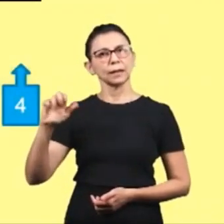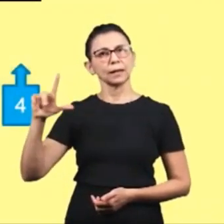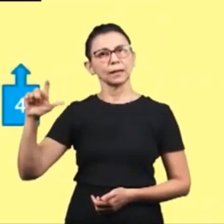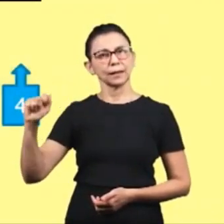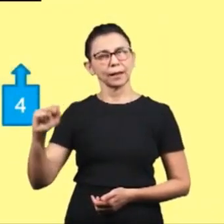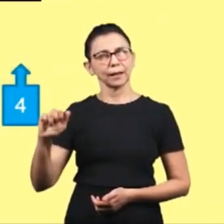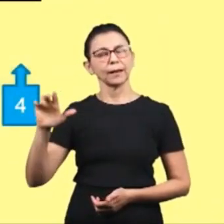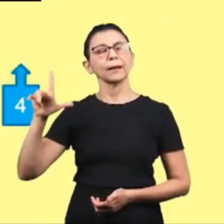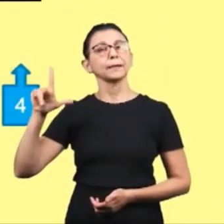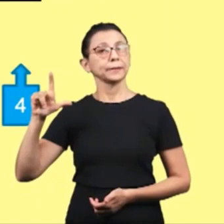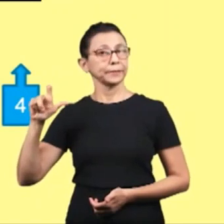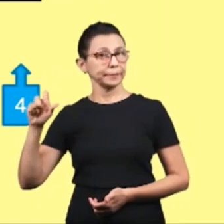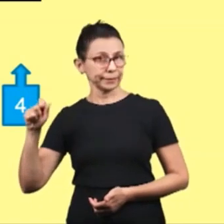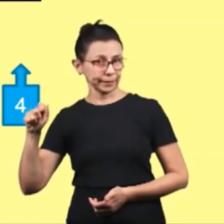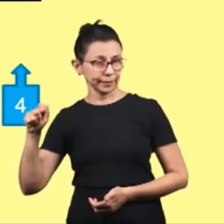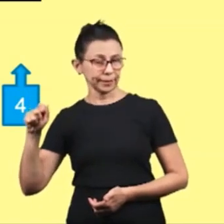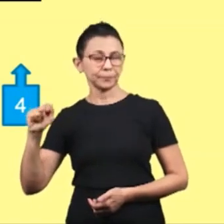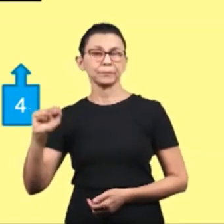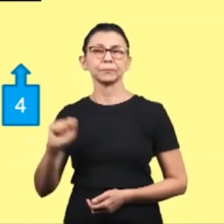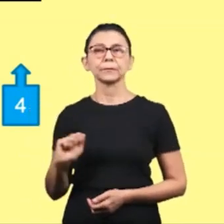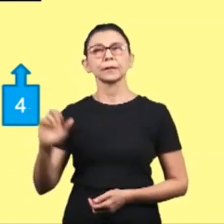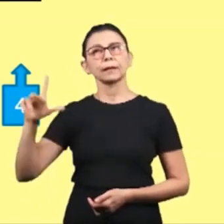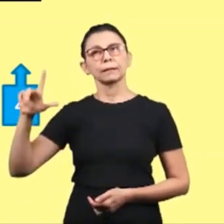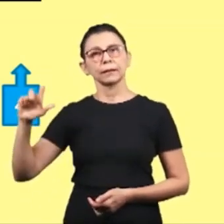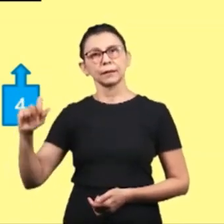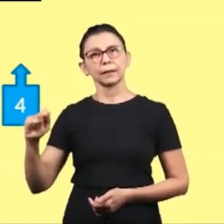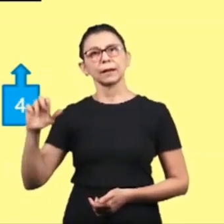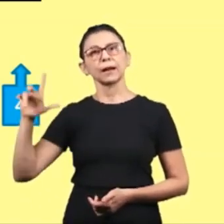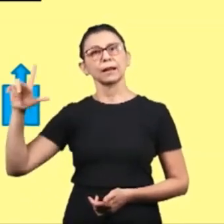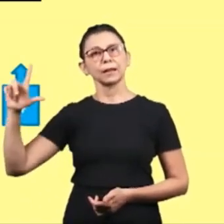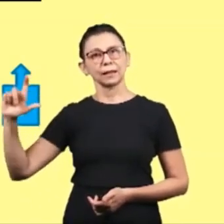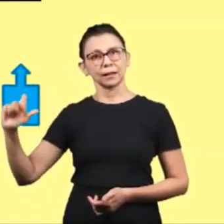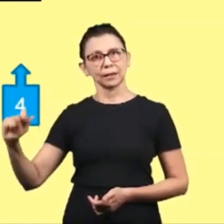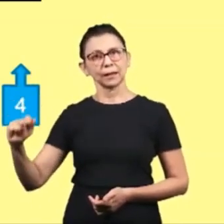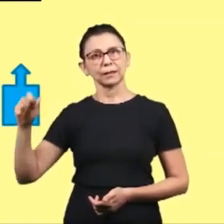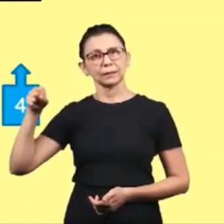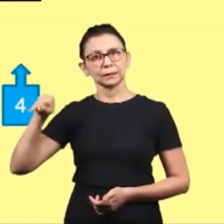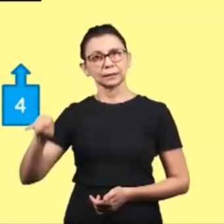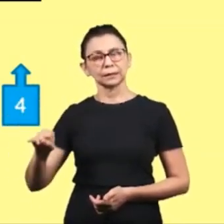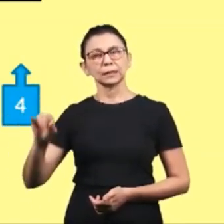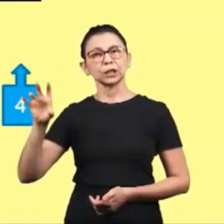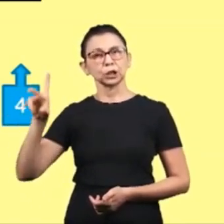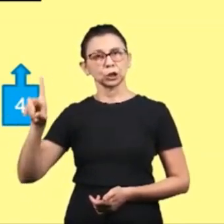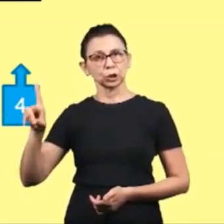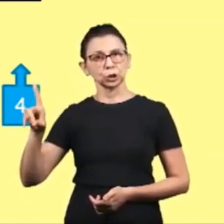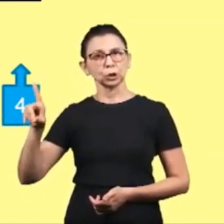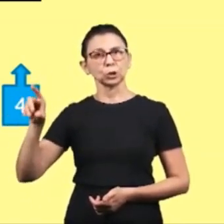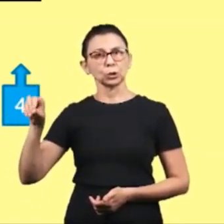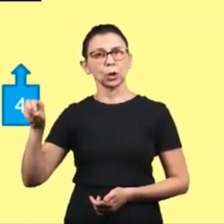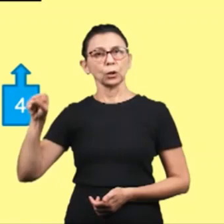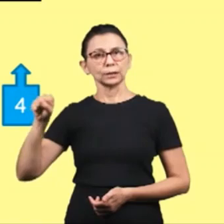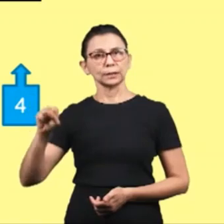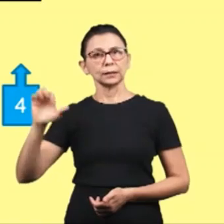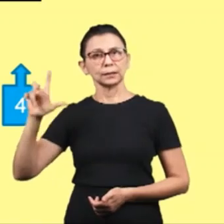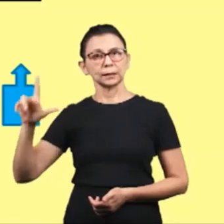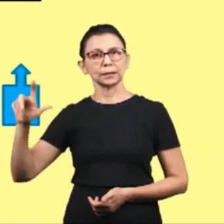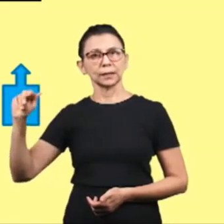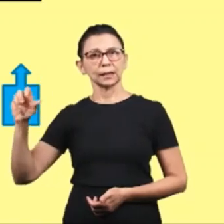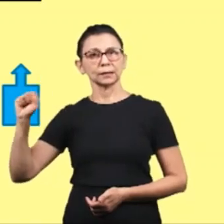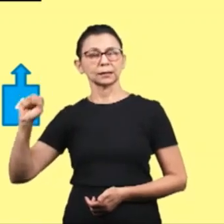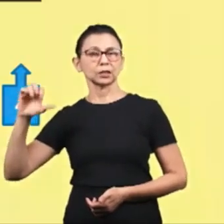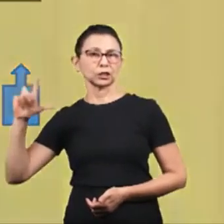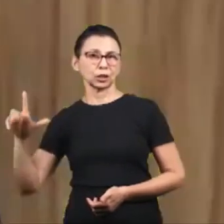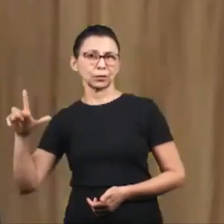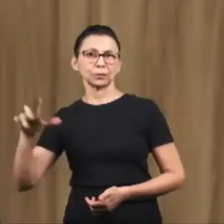Lá, Lá, Lá, Lá, Lá, Lá, Si, Dó, Si, Lá,